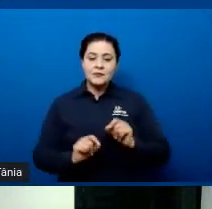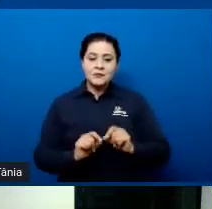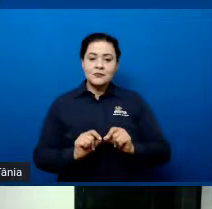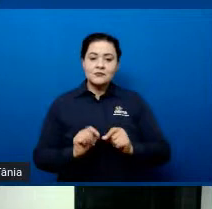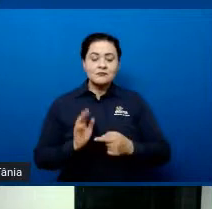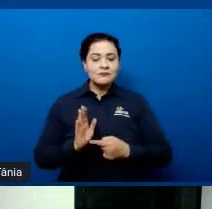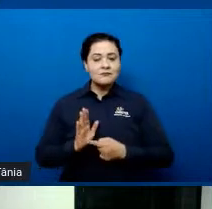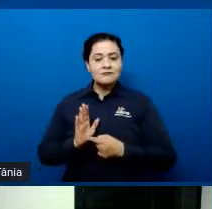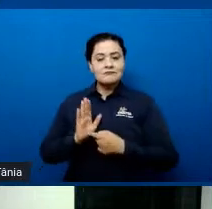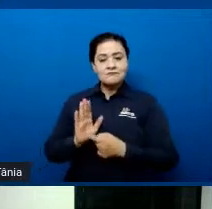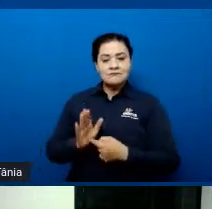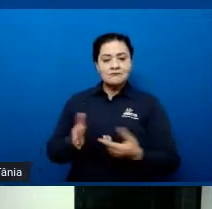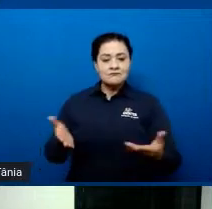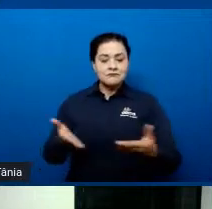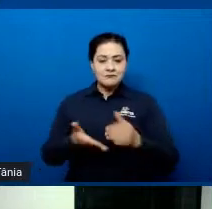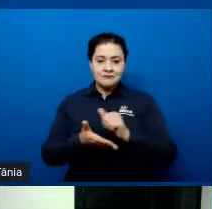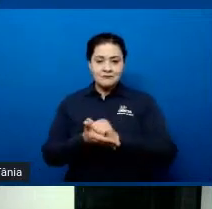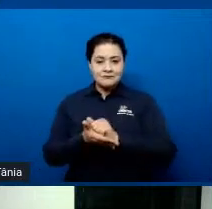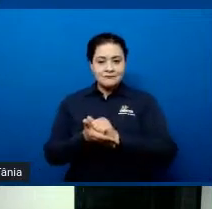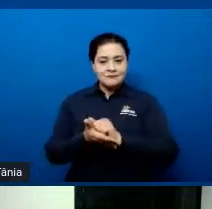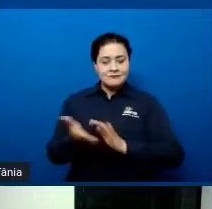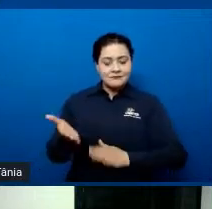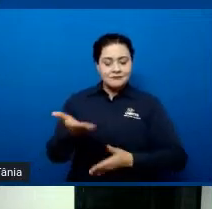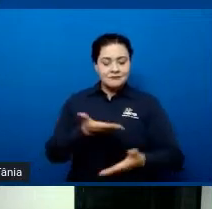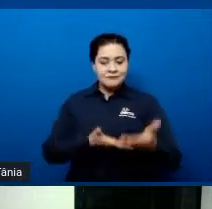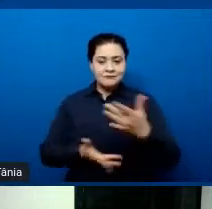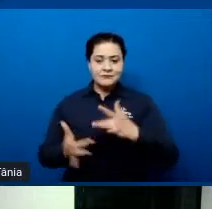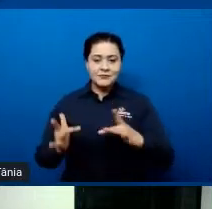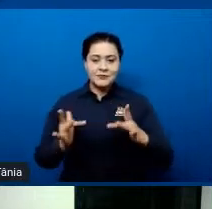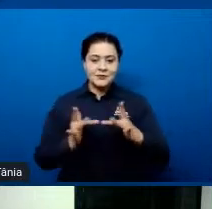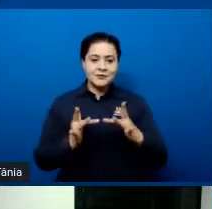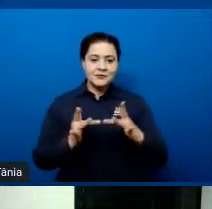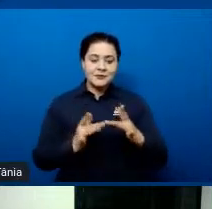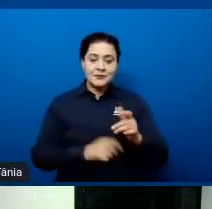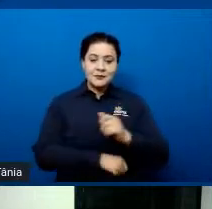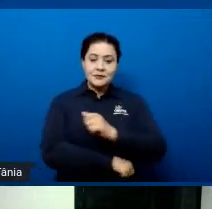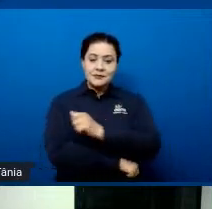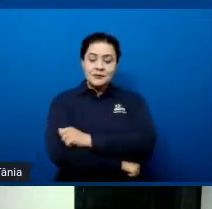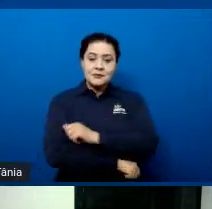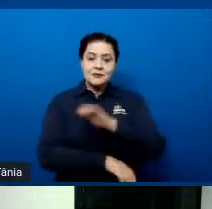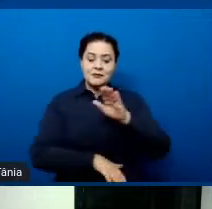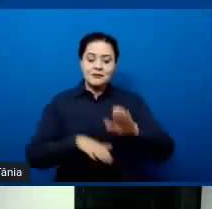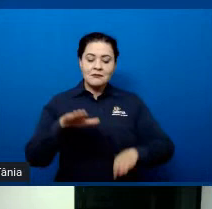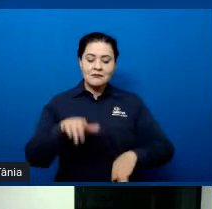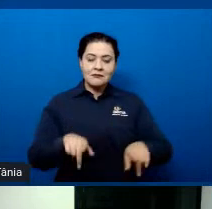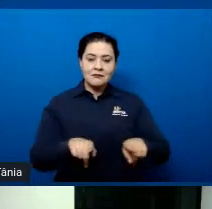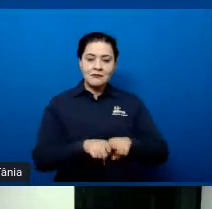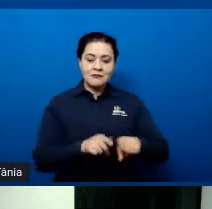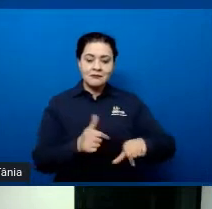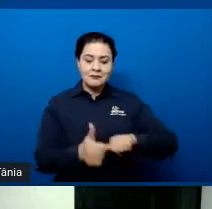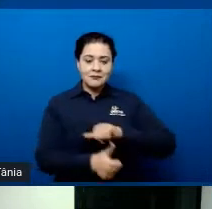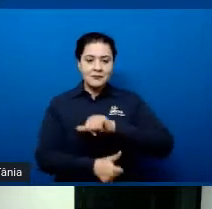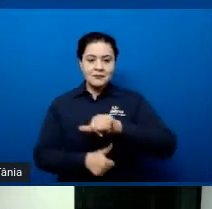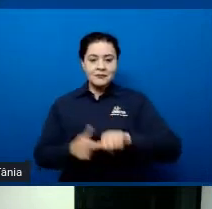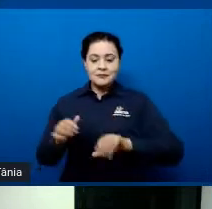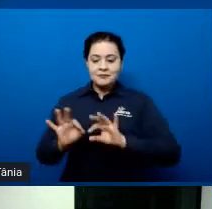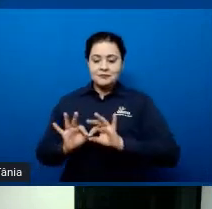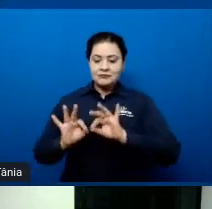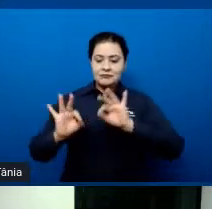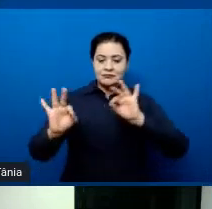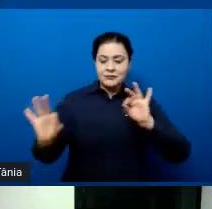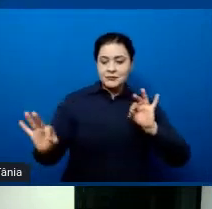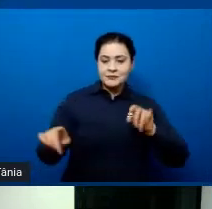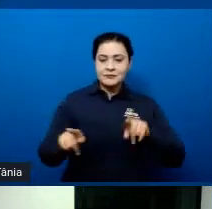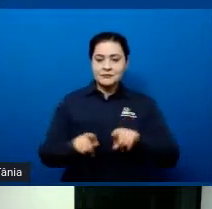trazer atividades interativas para os alunos e às vezes transformar pela questão do distanciamento,